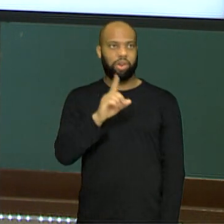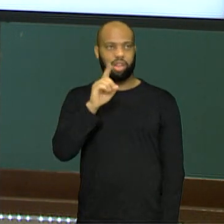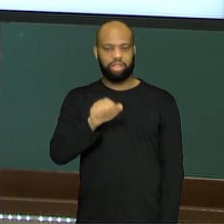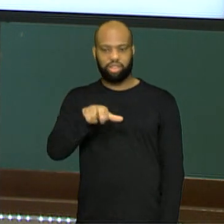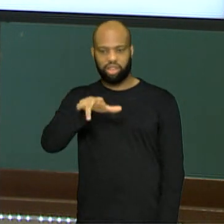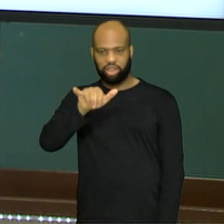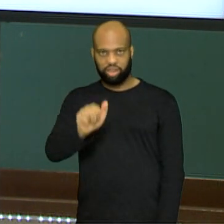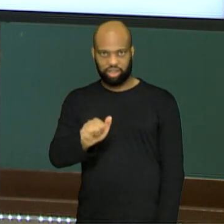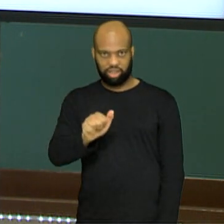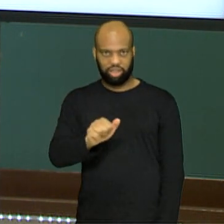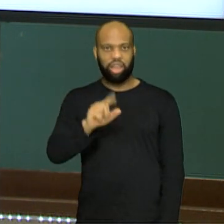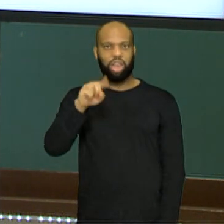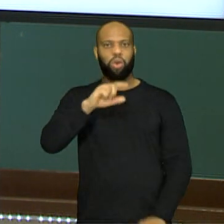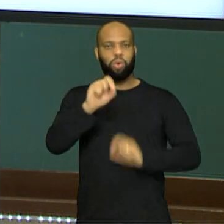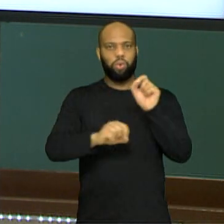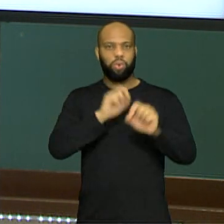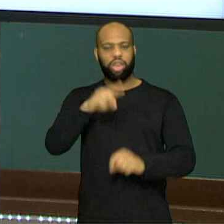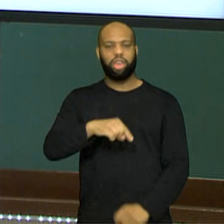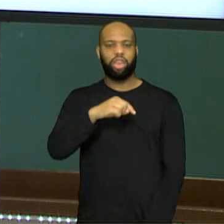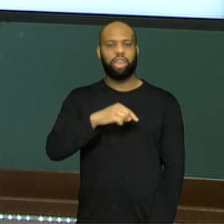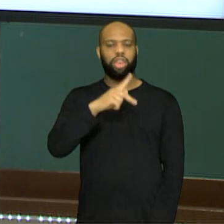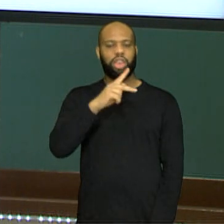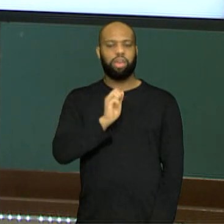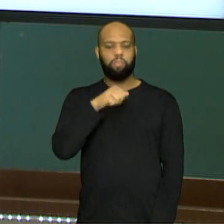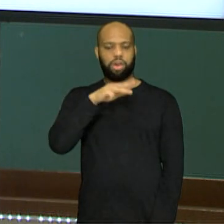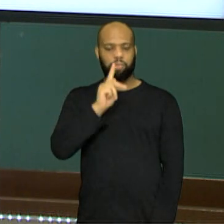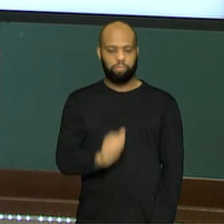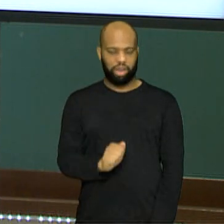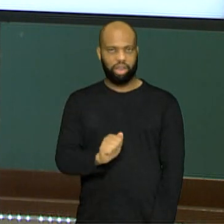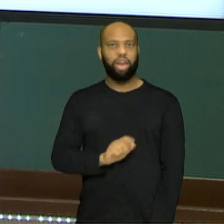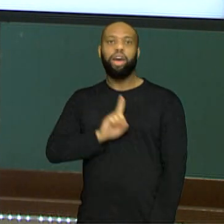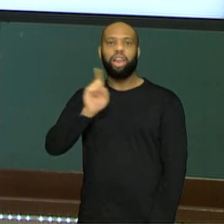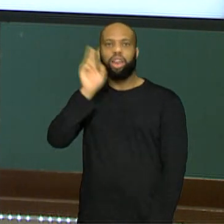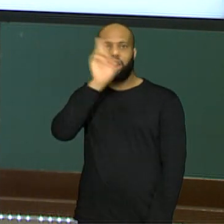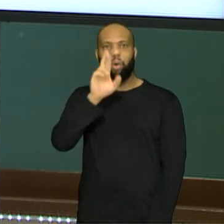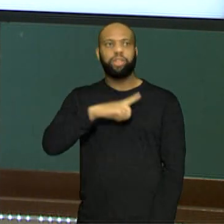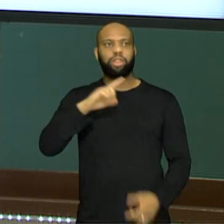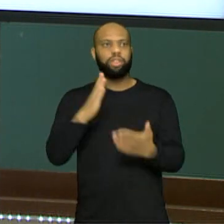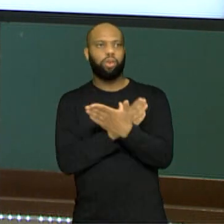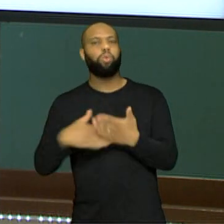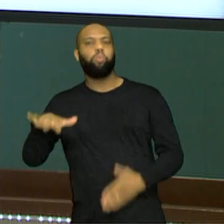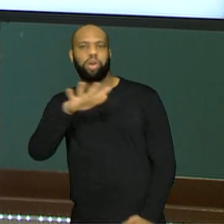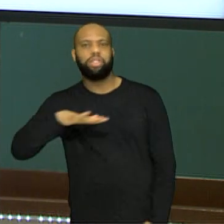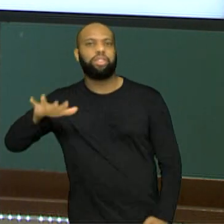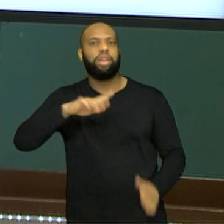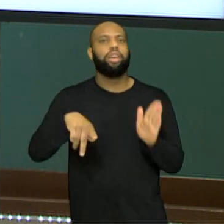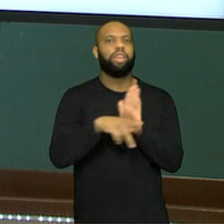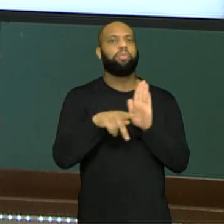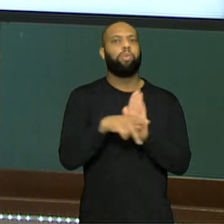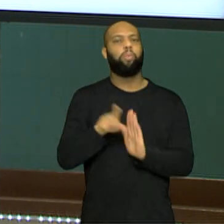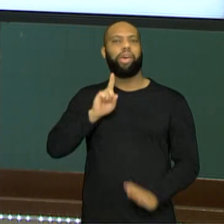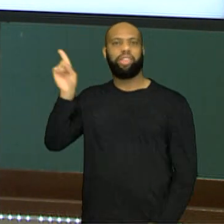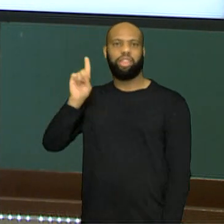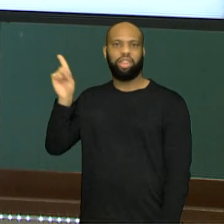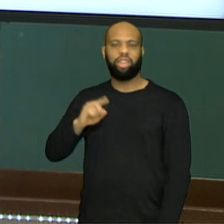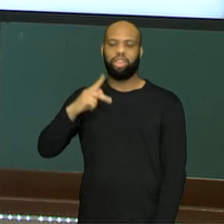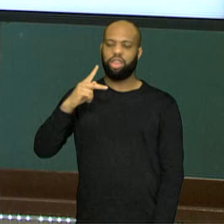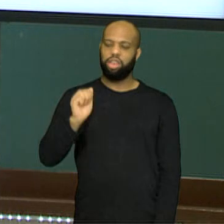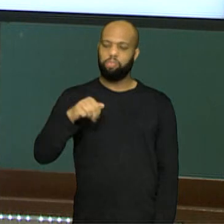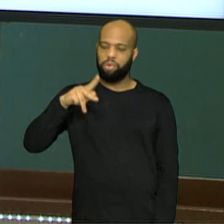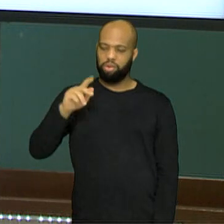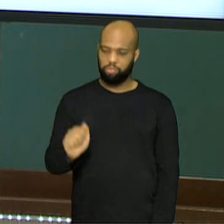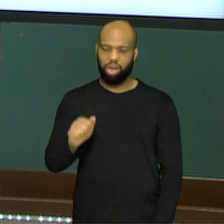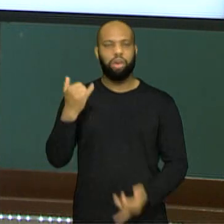ela como pampa. Lá na Rússia, então, existem algumas áreas de pradaria e é muito semelhante à região do Pampa, né? É